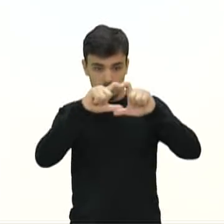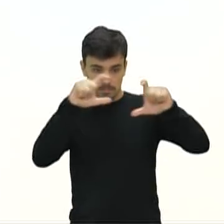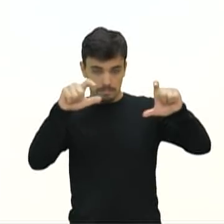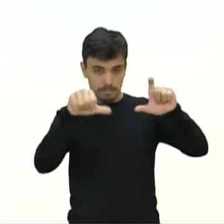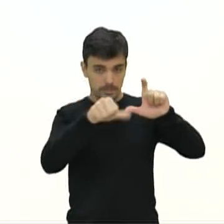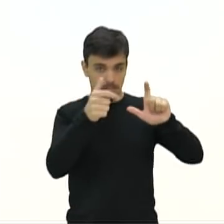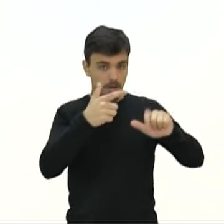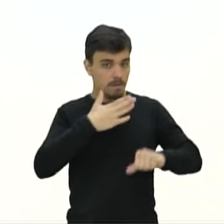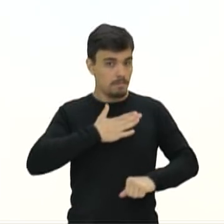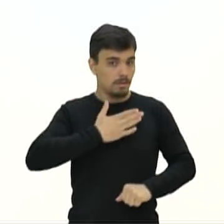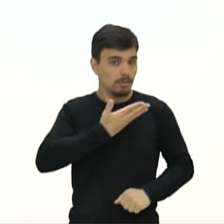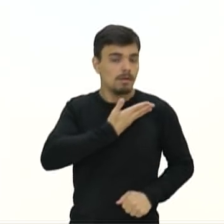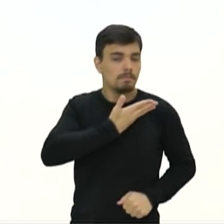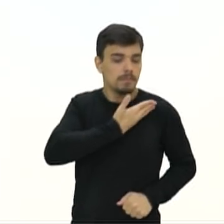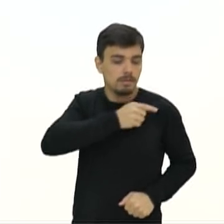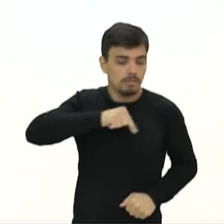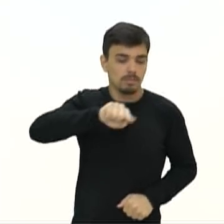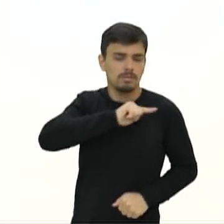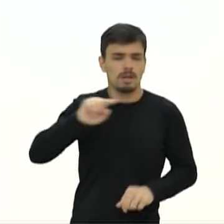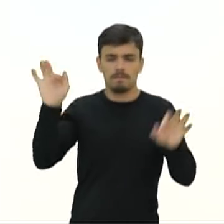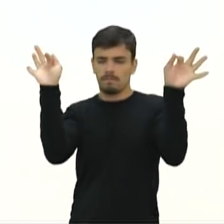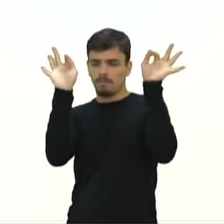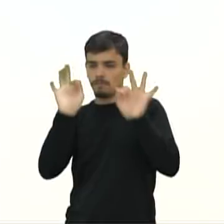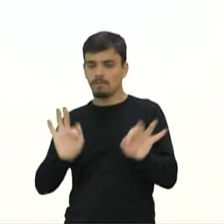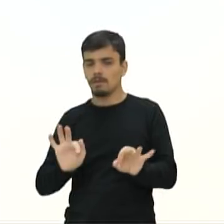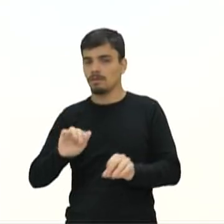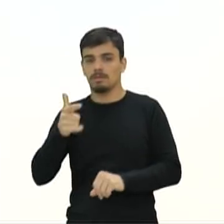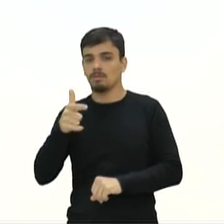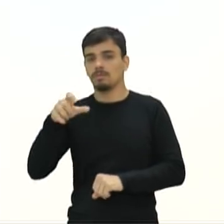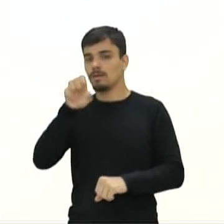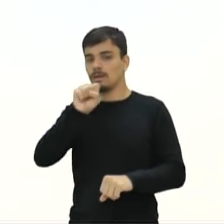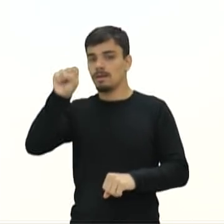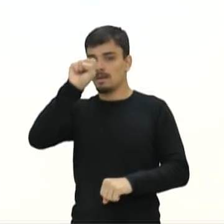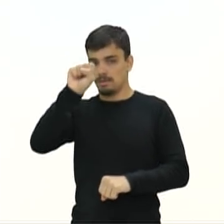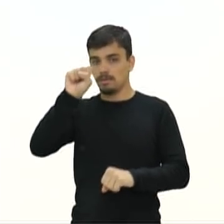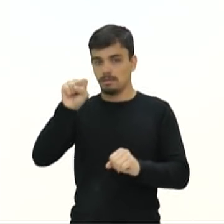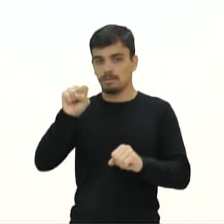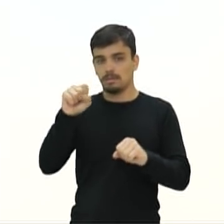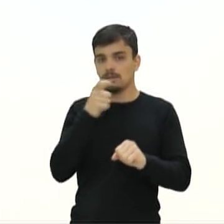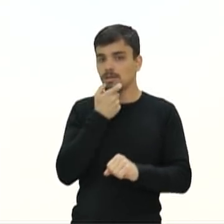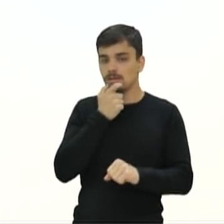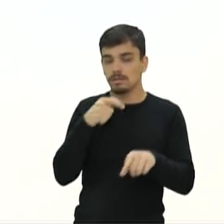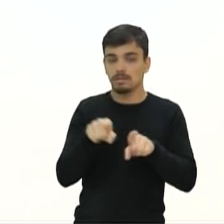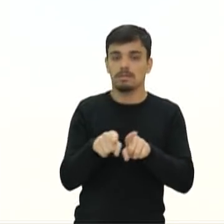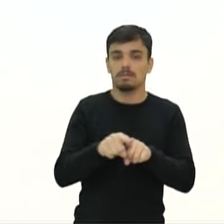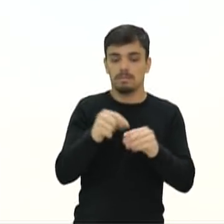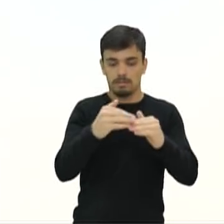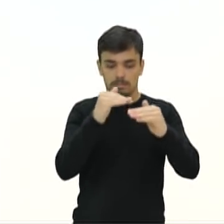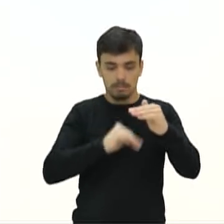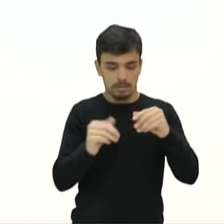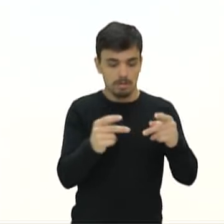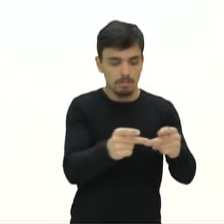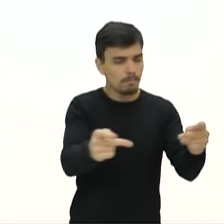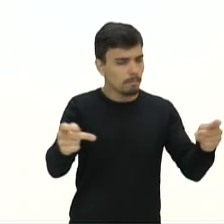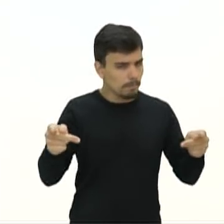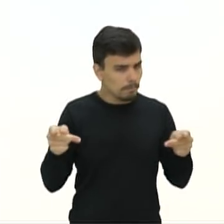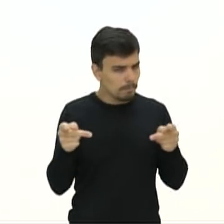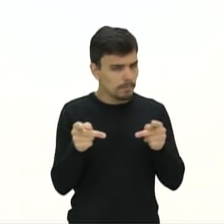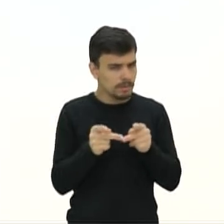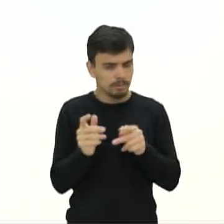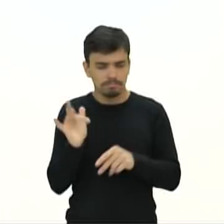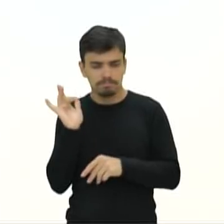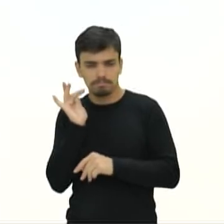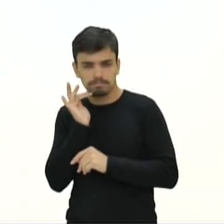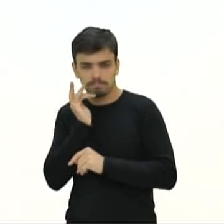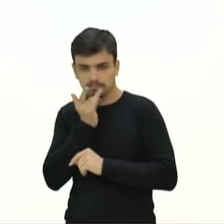estavam felizes, né? Não vai S no adjetivo em inglês. e a pizza estava